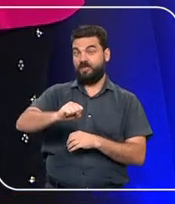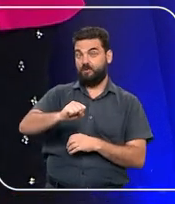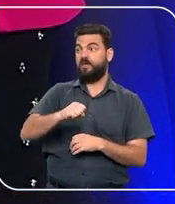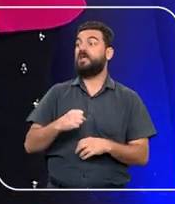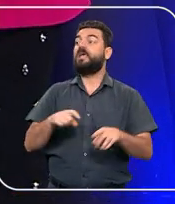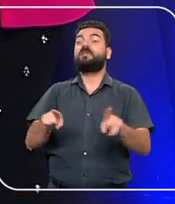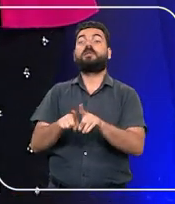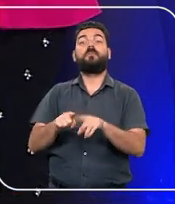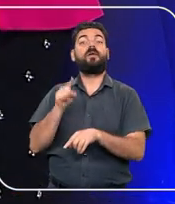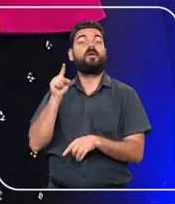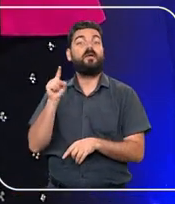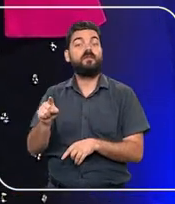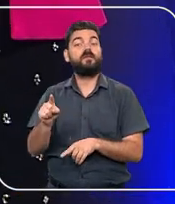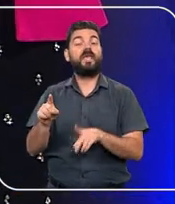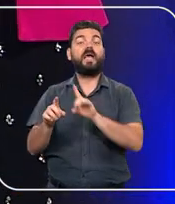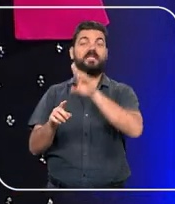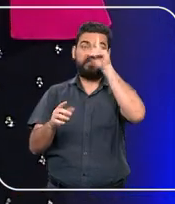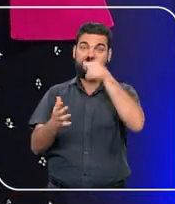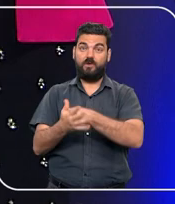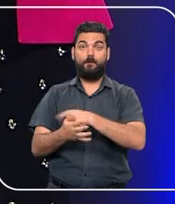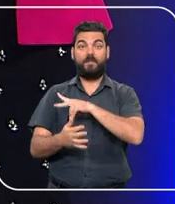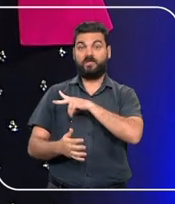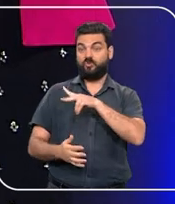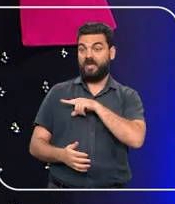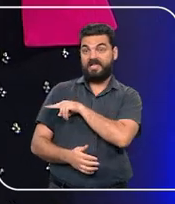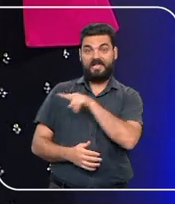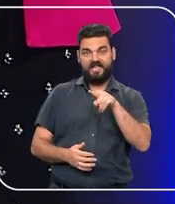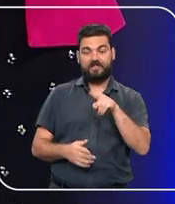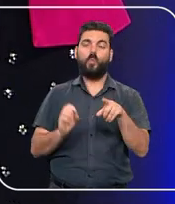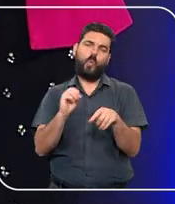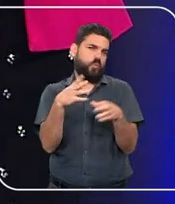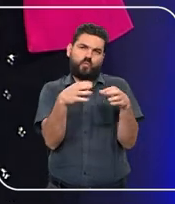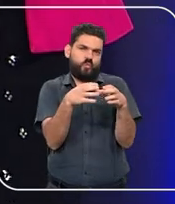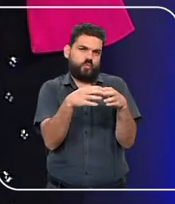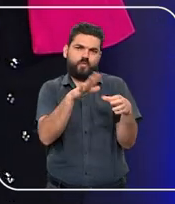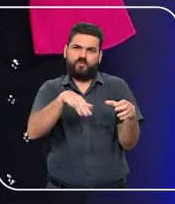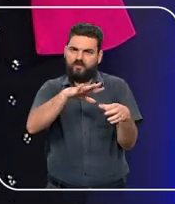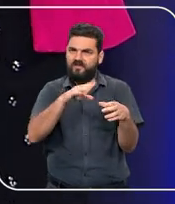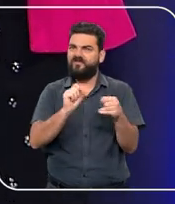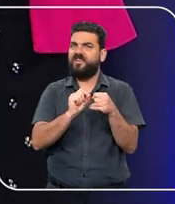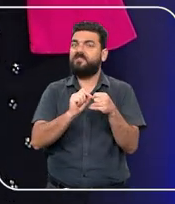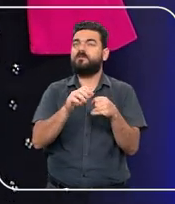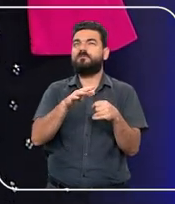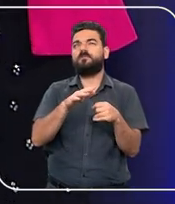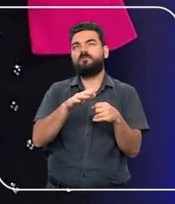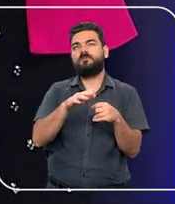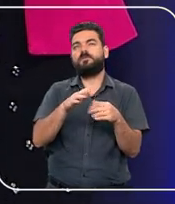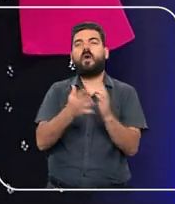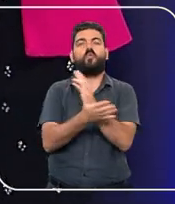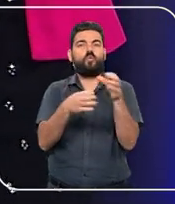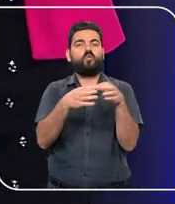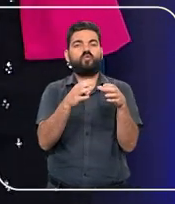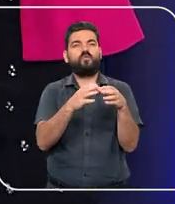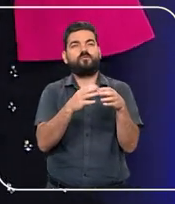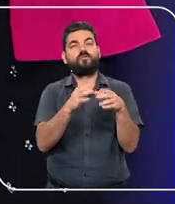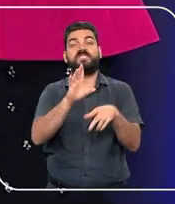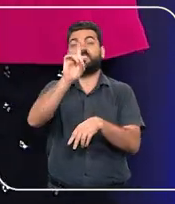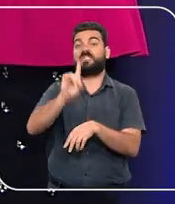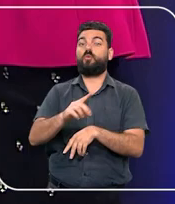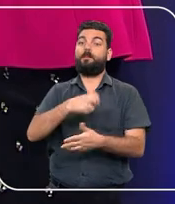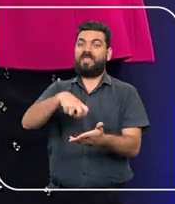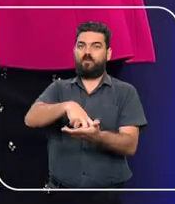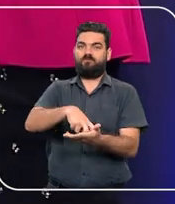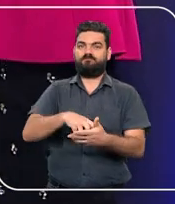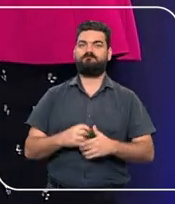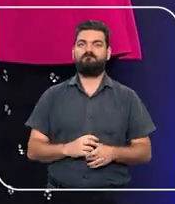esquete Cruz e tiveram por base as decisões monocráticas e colegiadas proferidas no âmbito das turmas